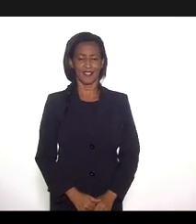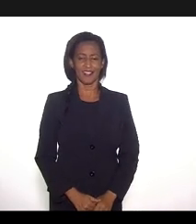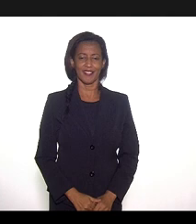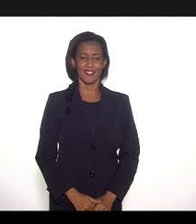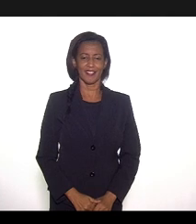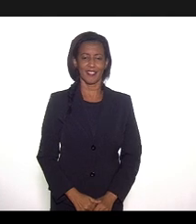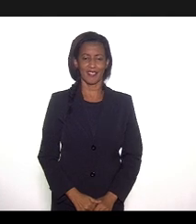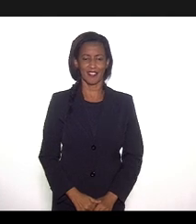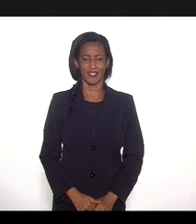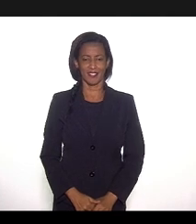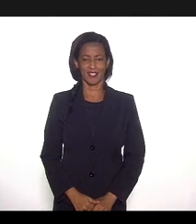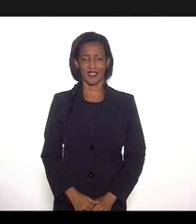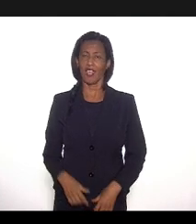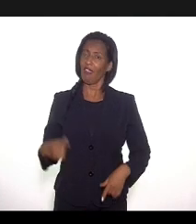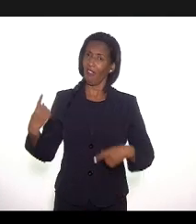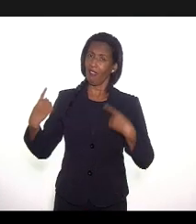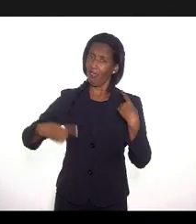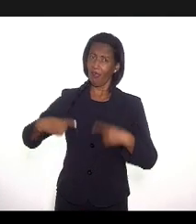né?